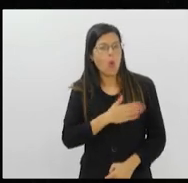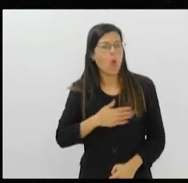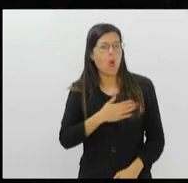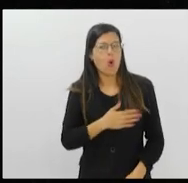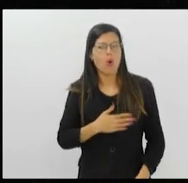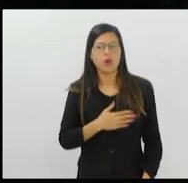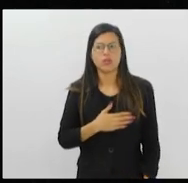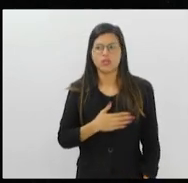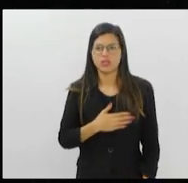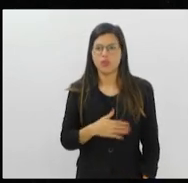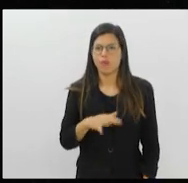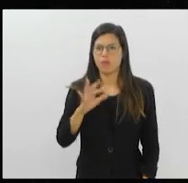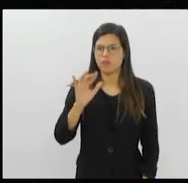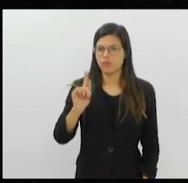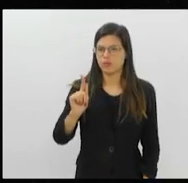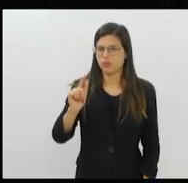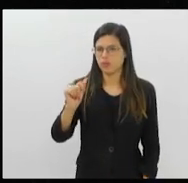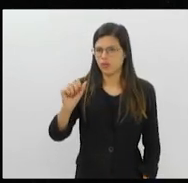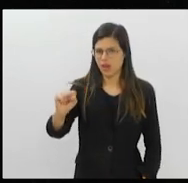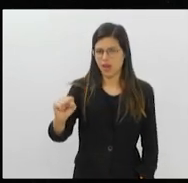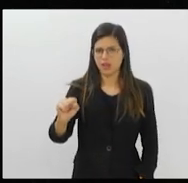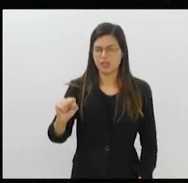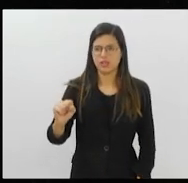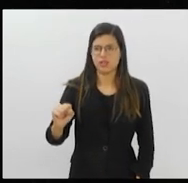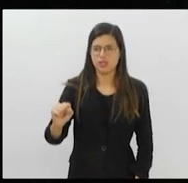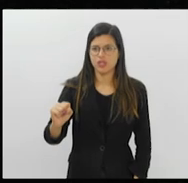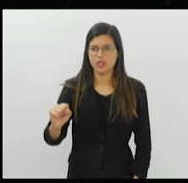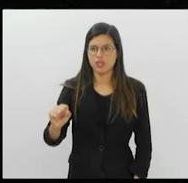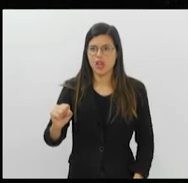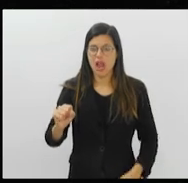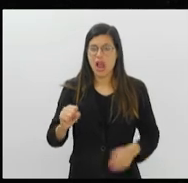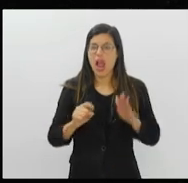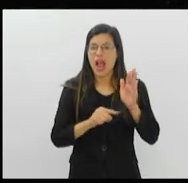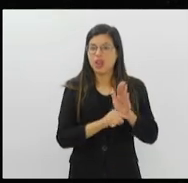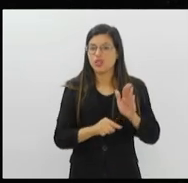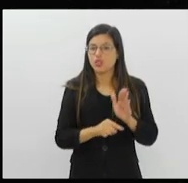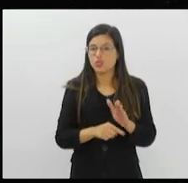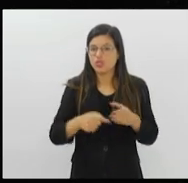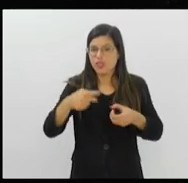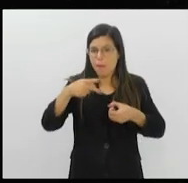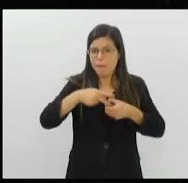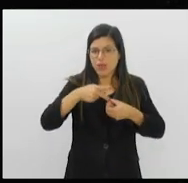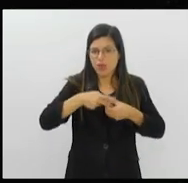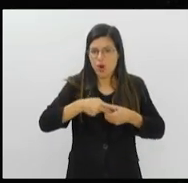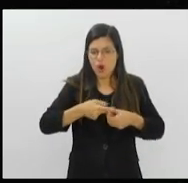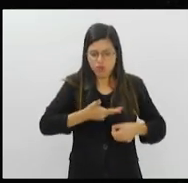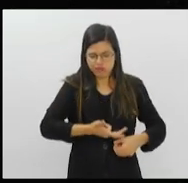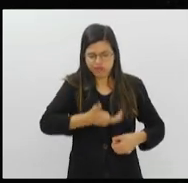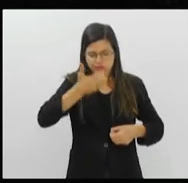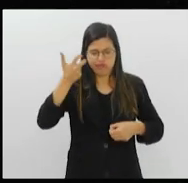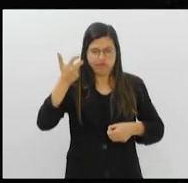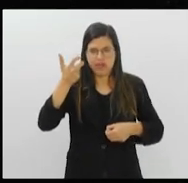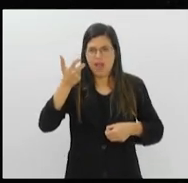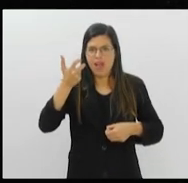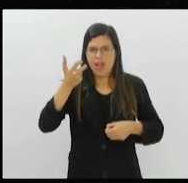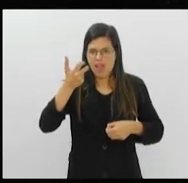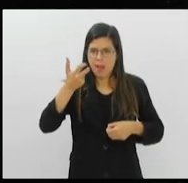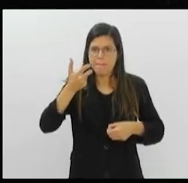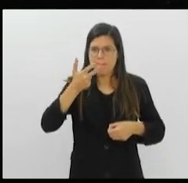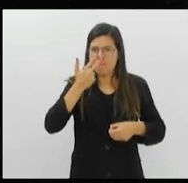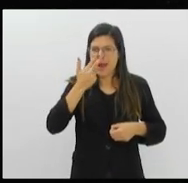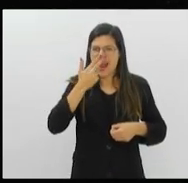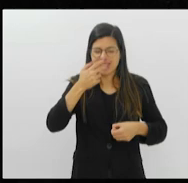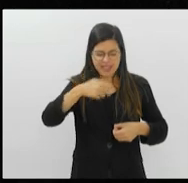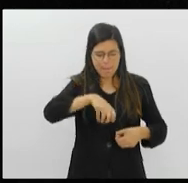você reinjeta o gás, ajuda que o petróleo suba, né? É um empuxo que você